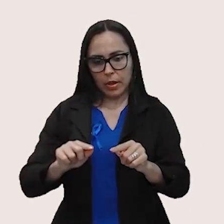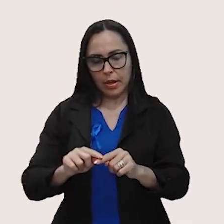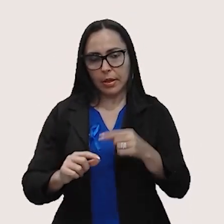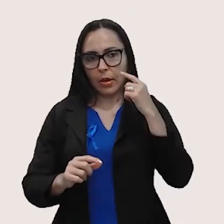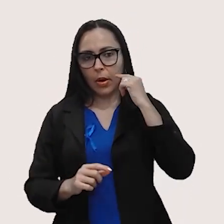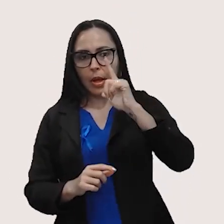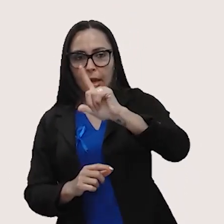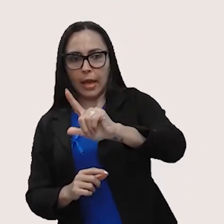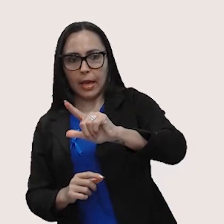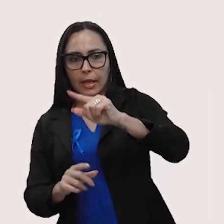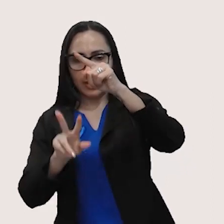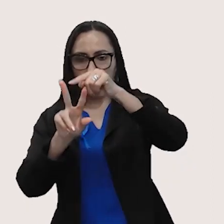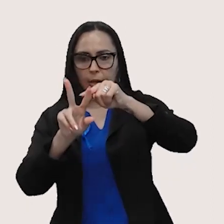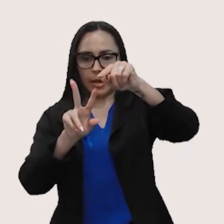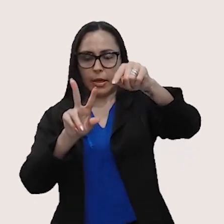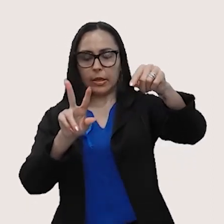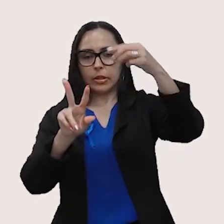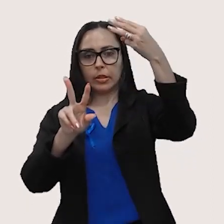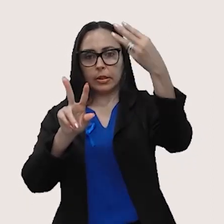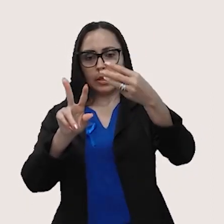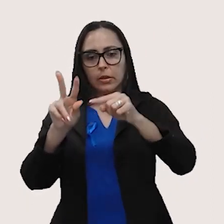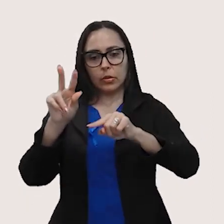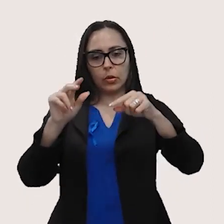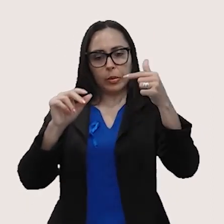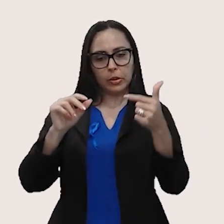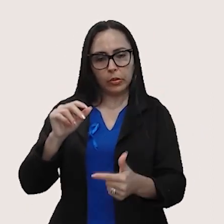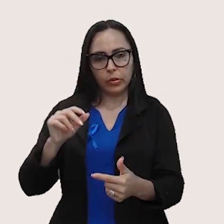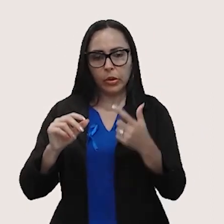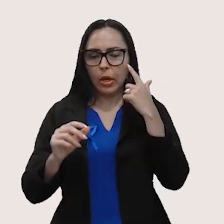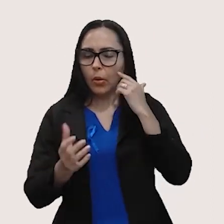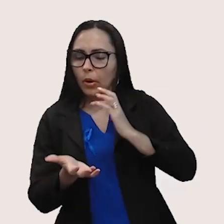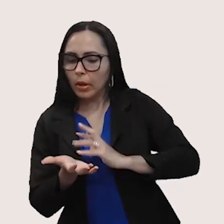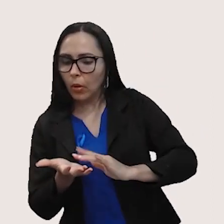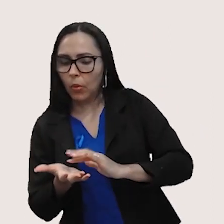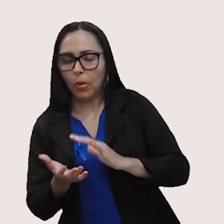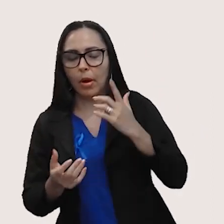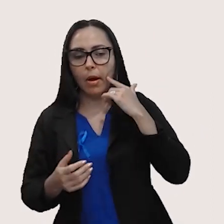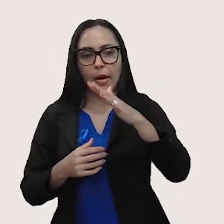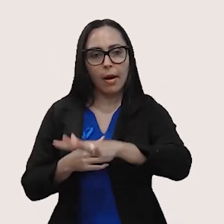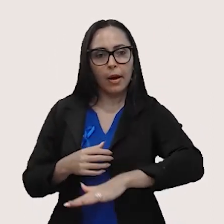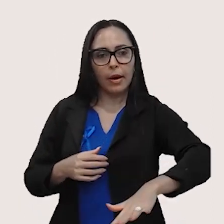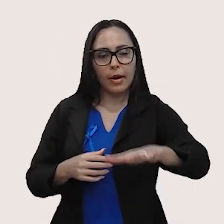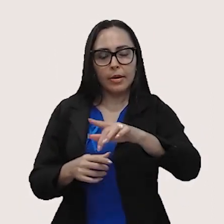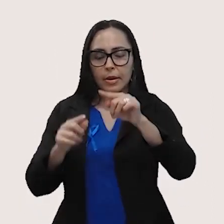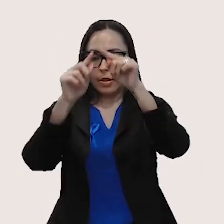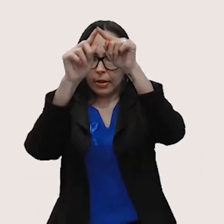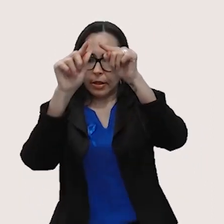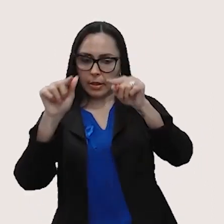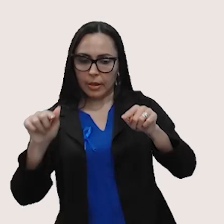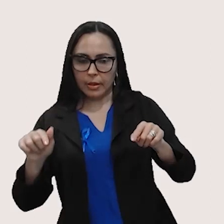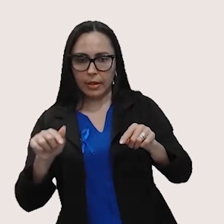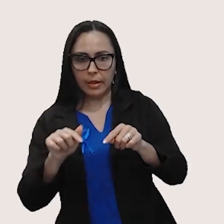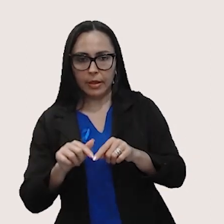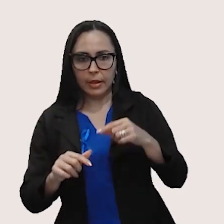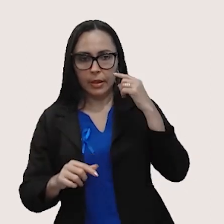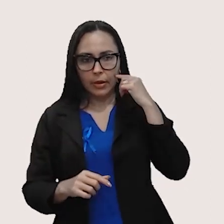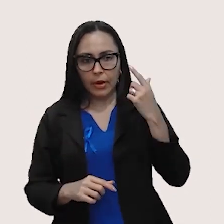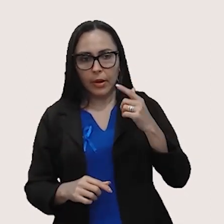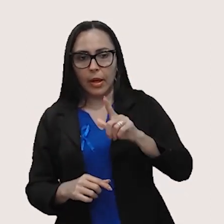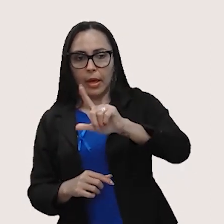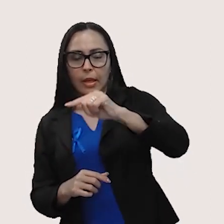2. Se eu quero calcular a área de um triângulo equilátero, L ao